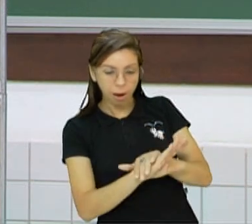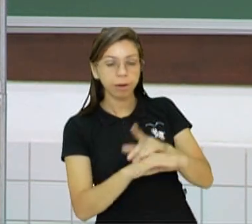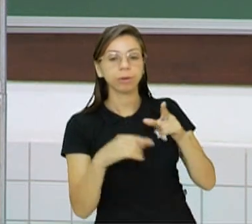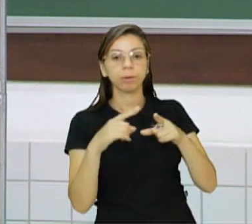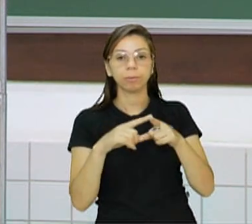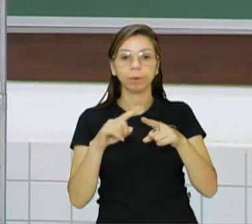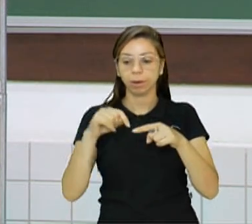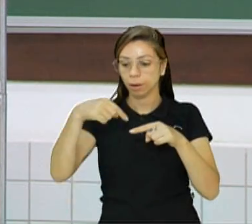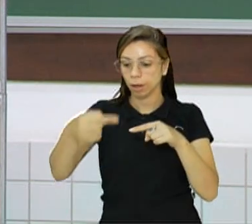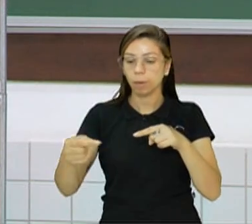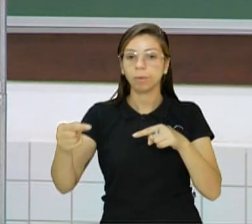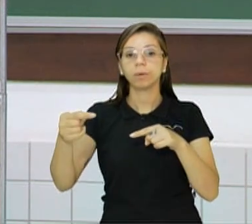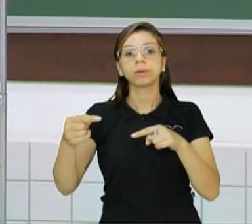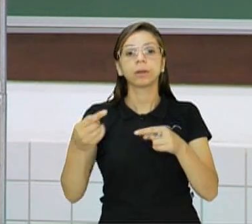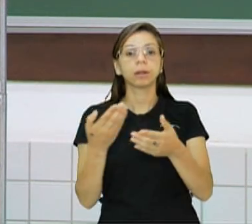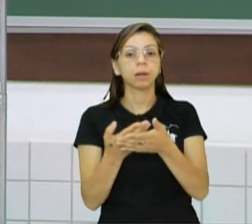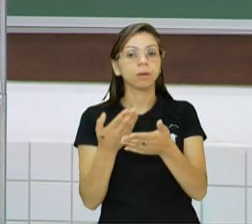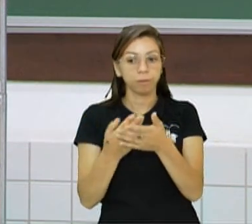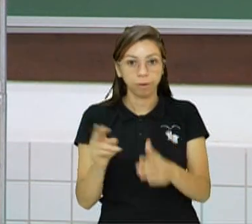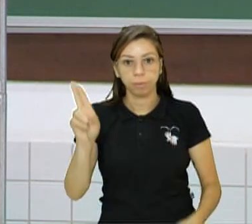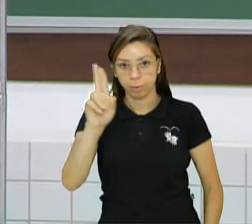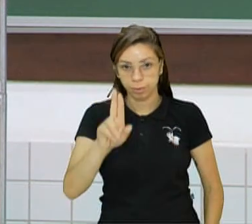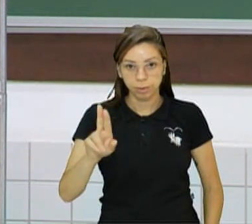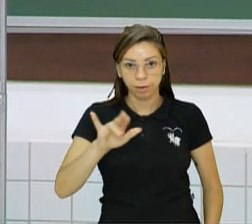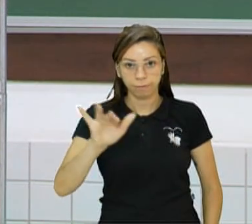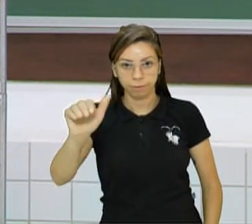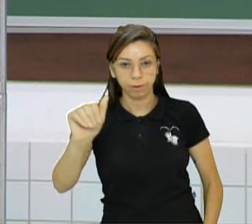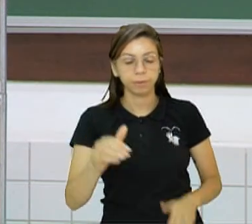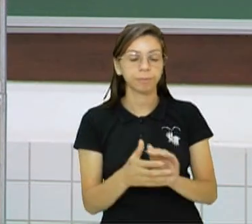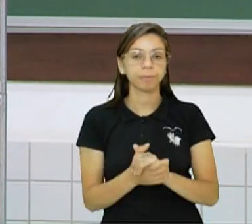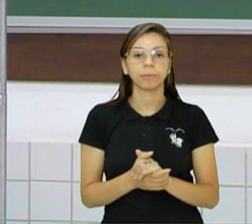vamos usar a aula que vem. Tranquilo? Não esqueçam de